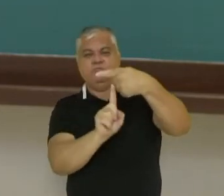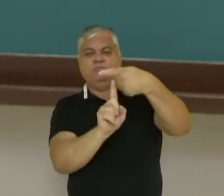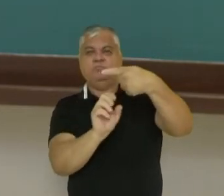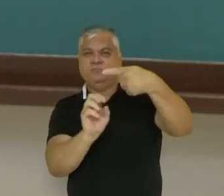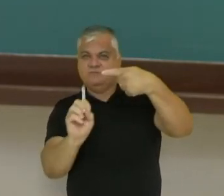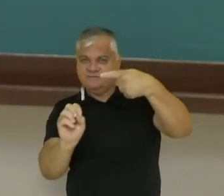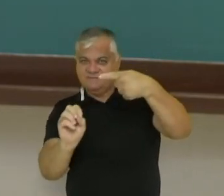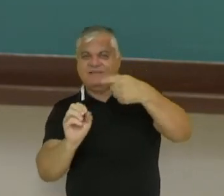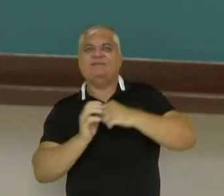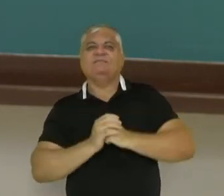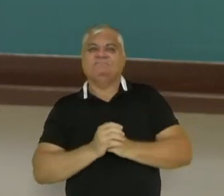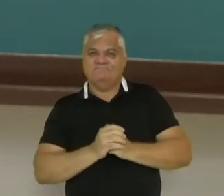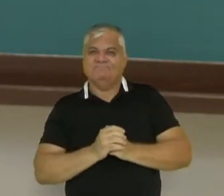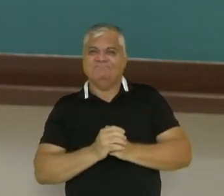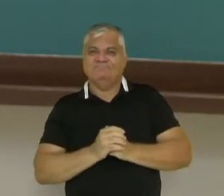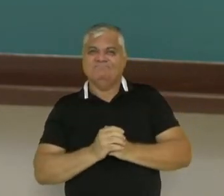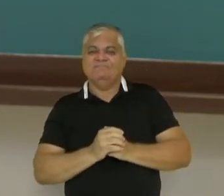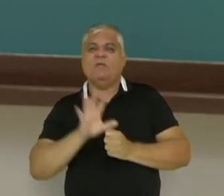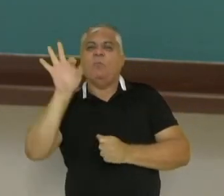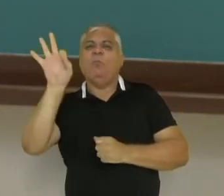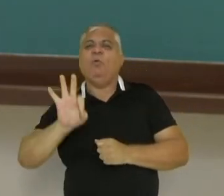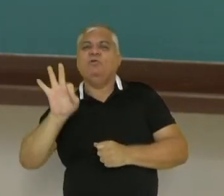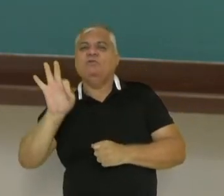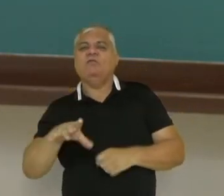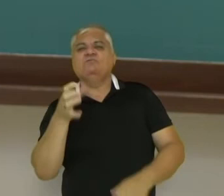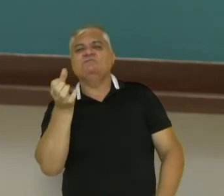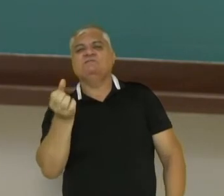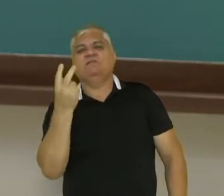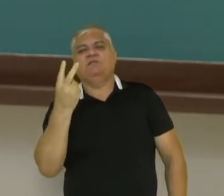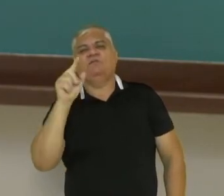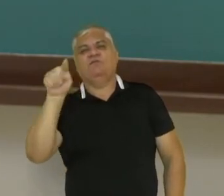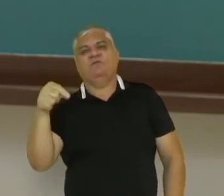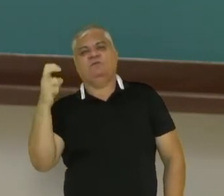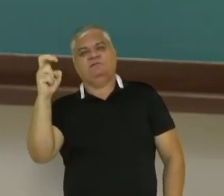62,5 divididos por 100. Que me dá um total de